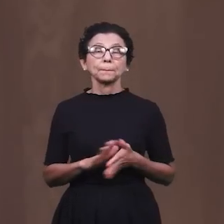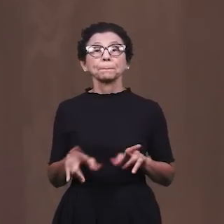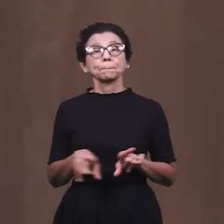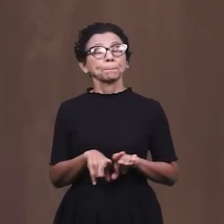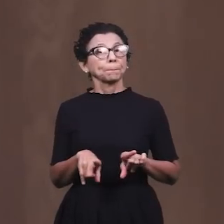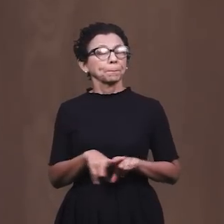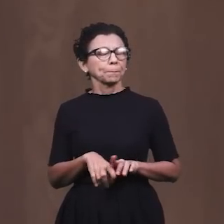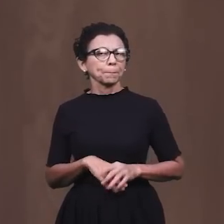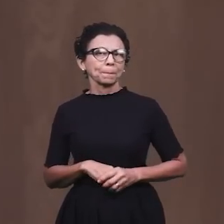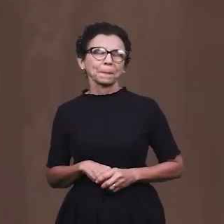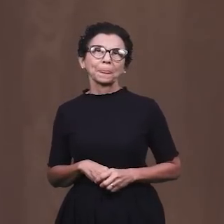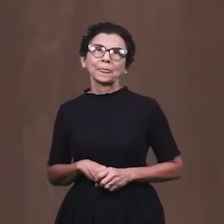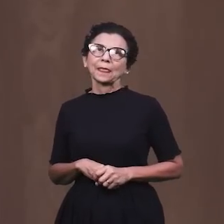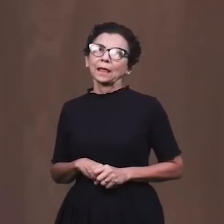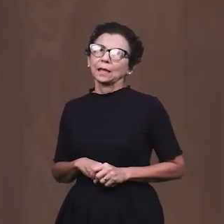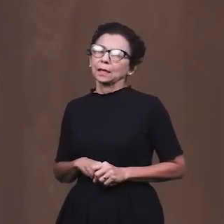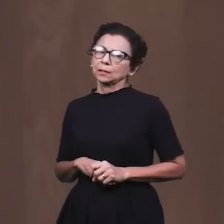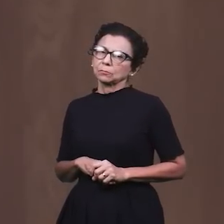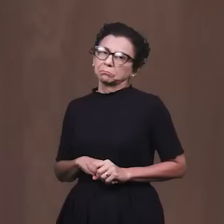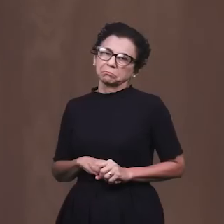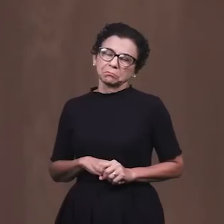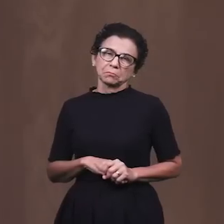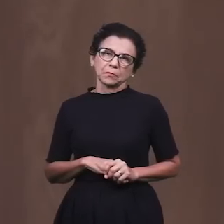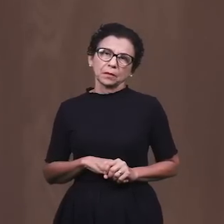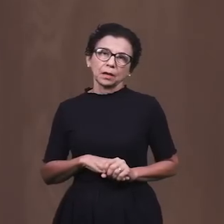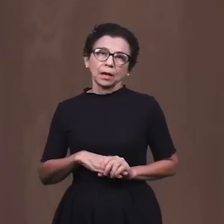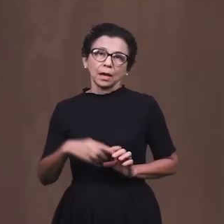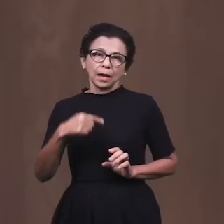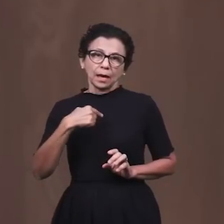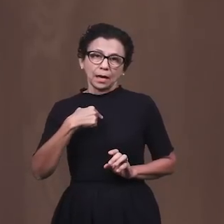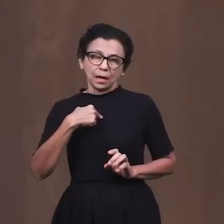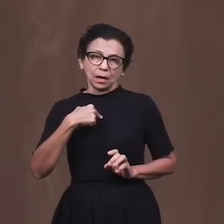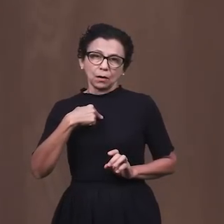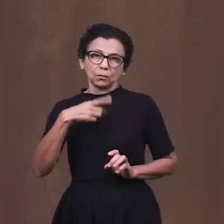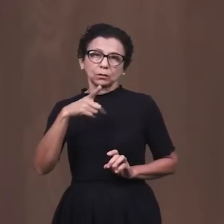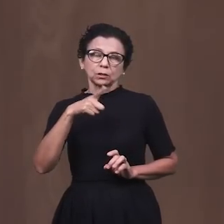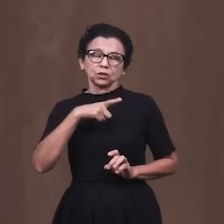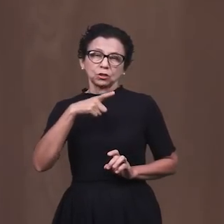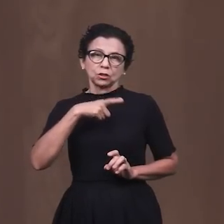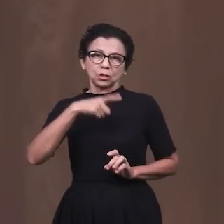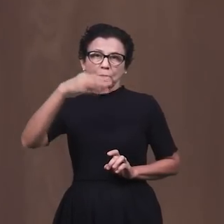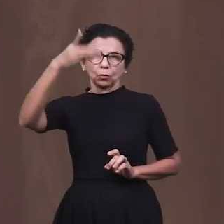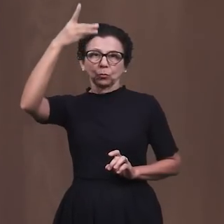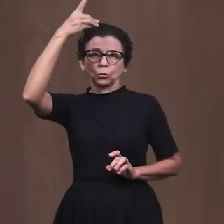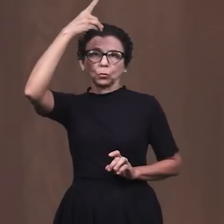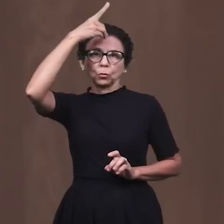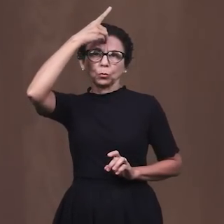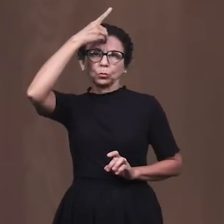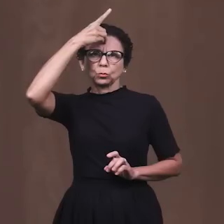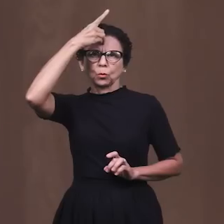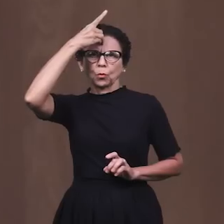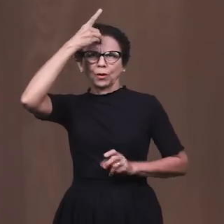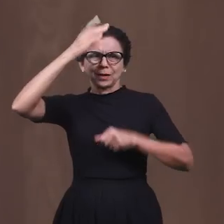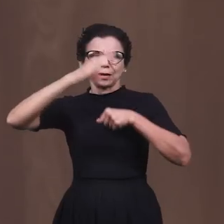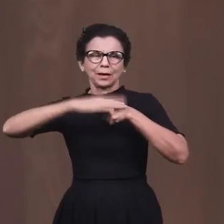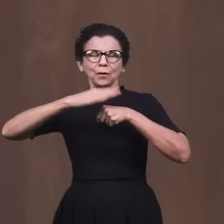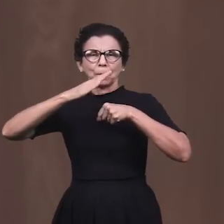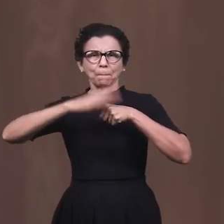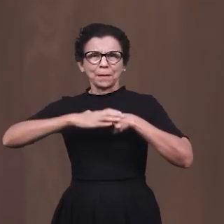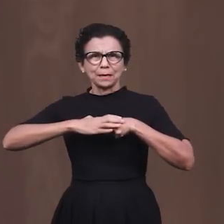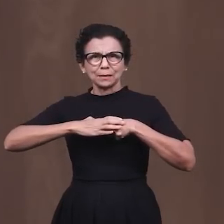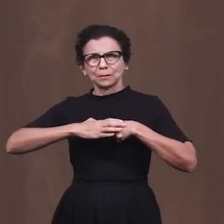detalhe, não compete a mim, que tive o dom espiritual, dar a palavra discernimento, aqui quando a gente